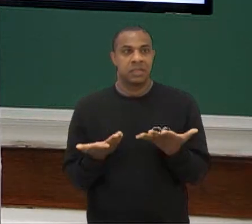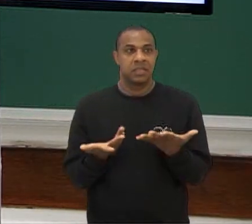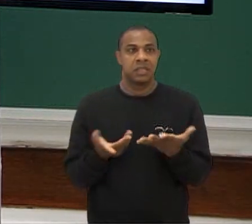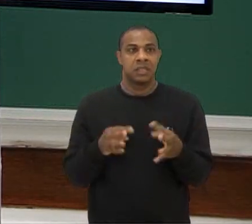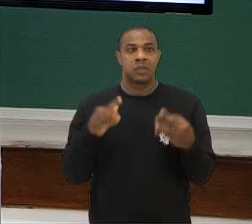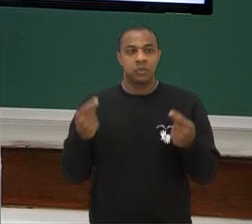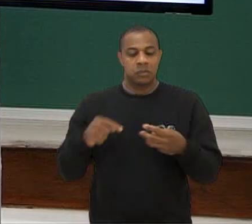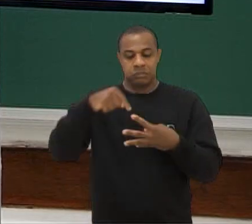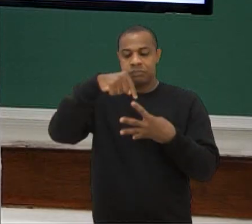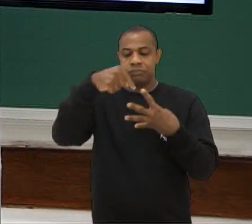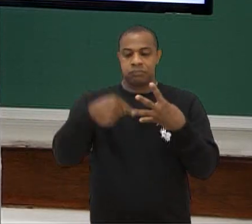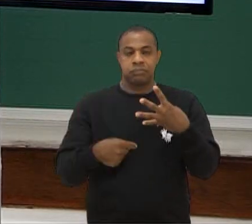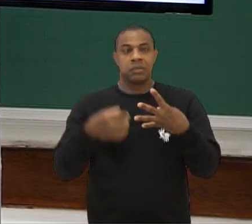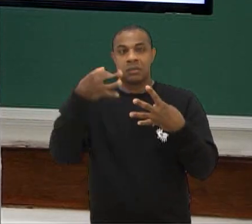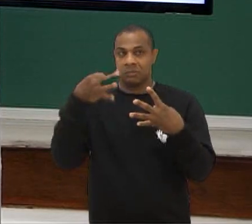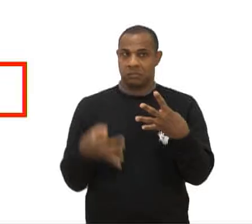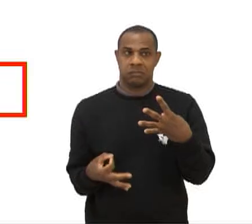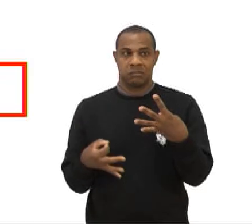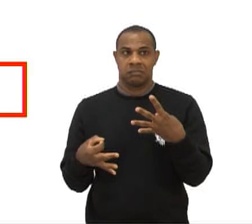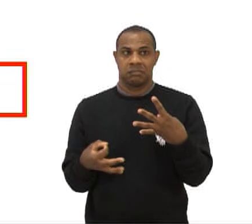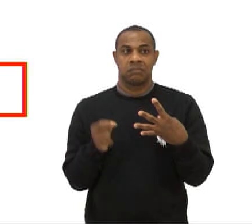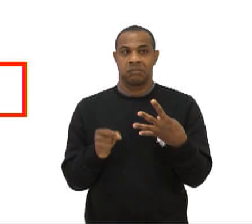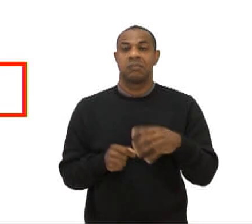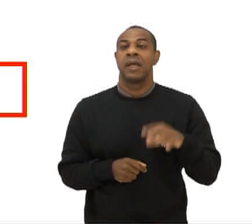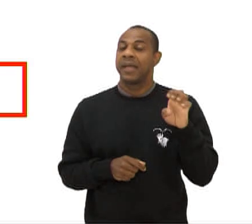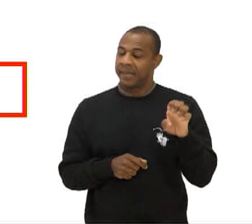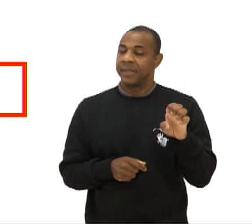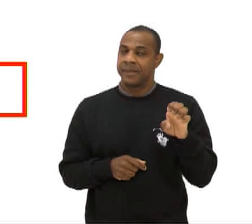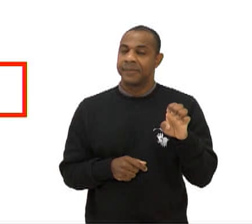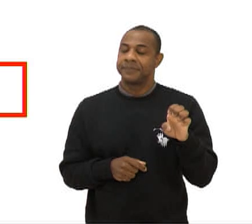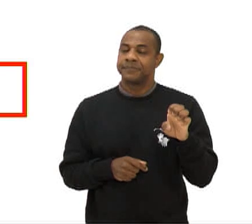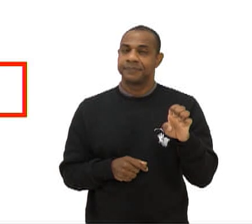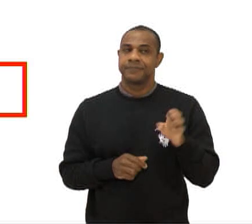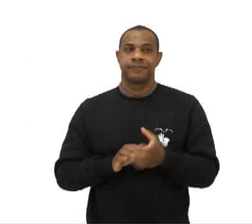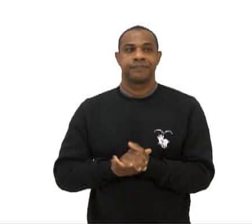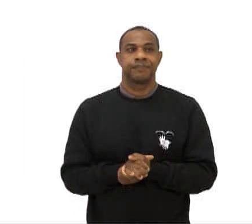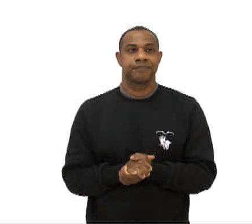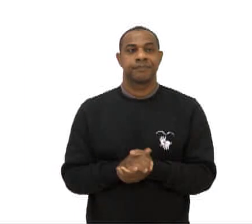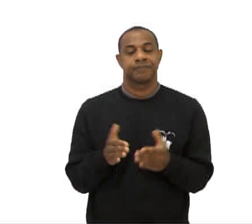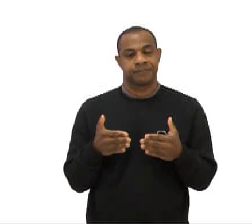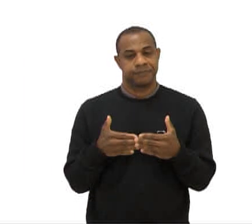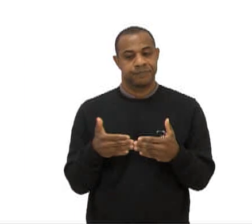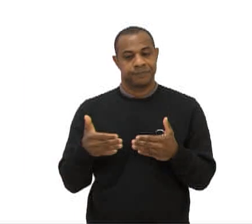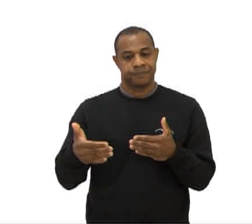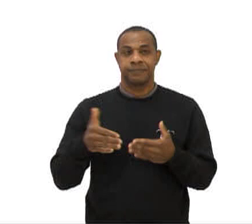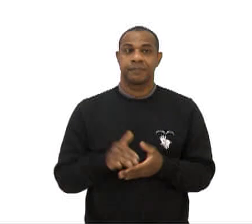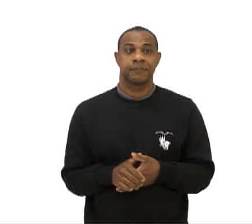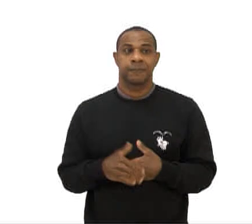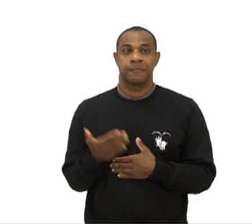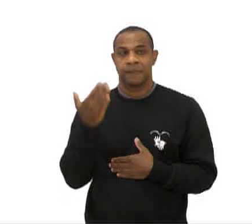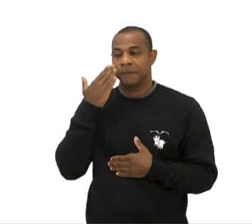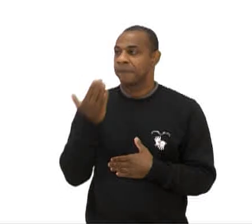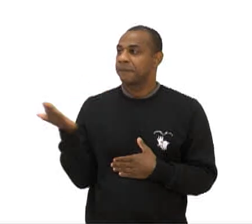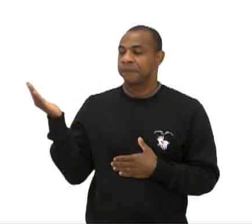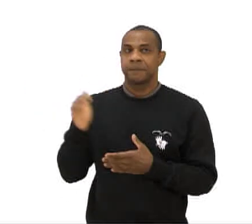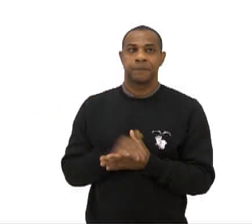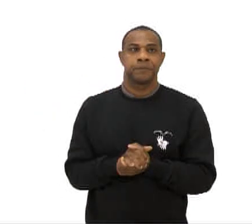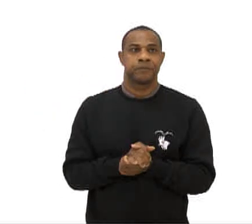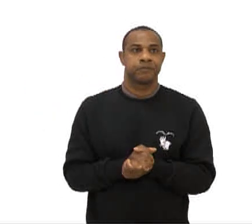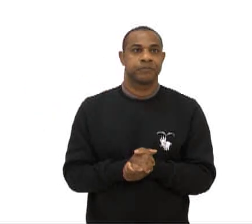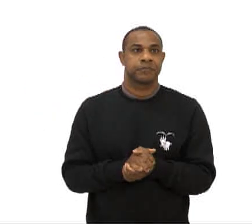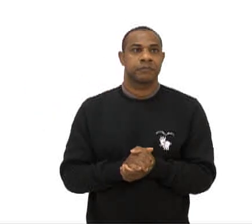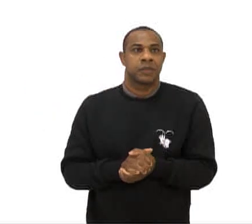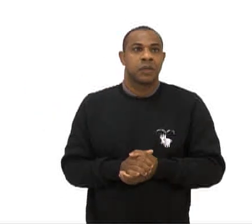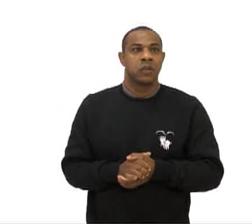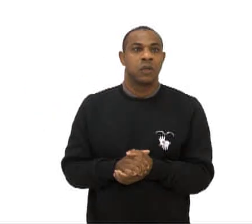as alternativas estão corretas, temos ali, então, a letra E como referência, ok? Vamos avançar ali? Então temos aqui o princípio de Huygens, me acompanhem